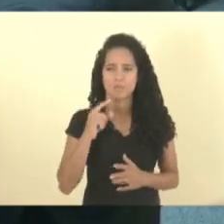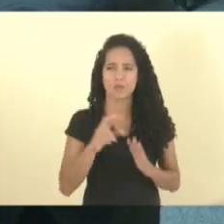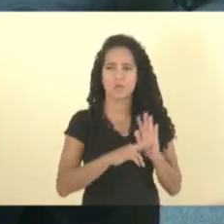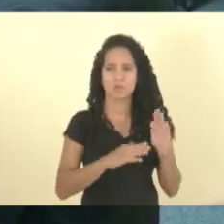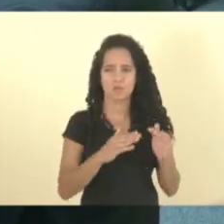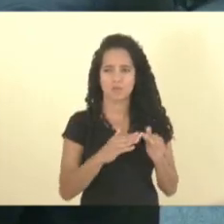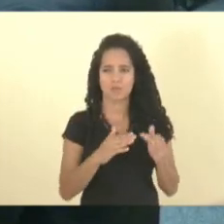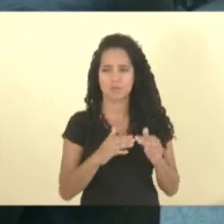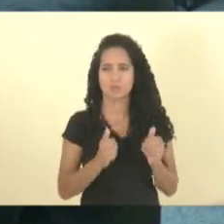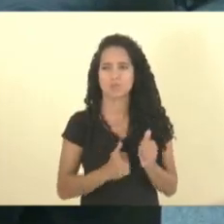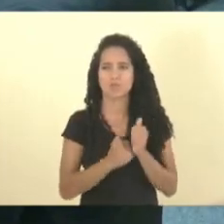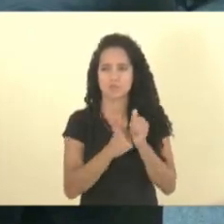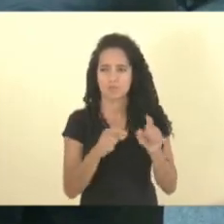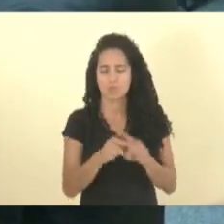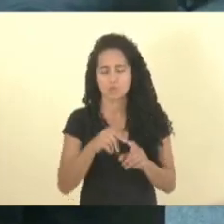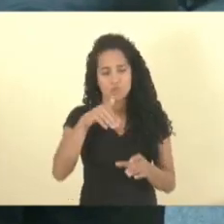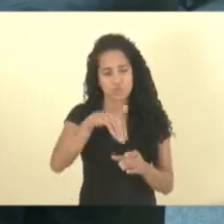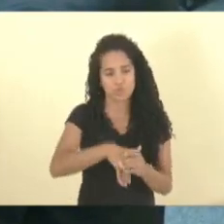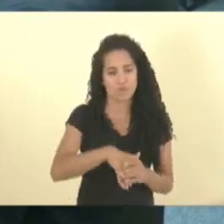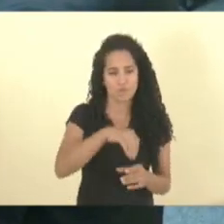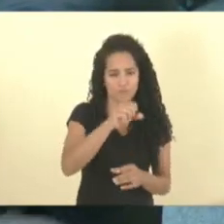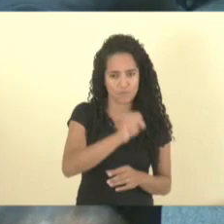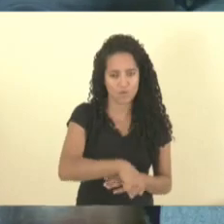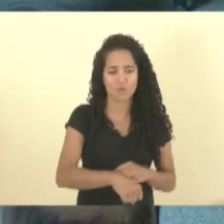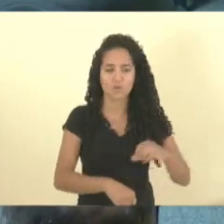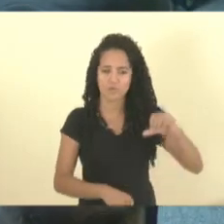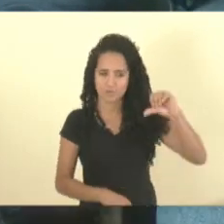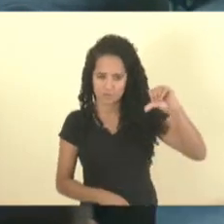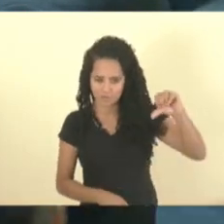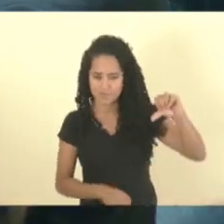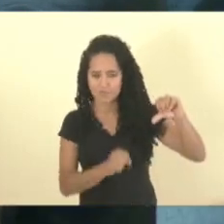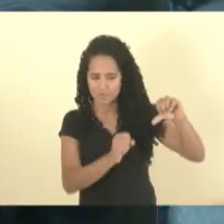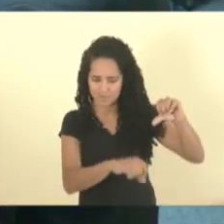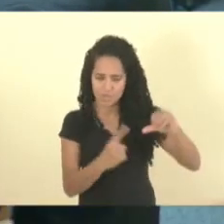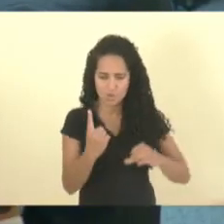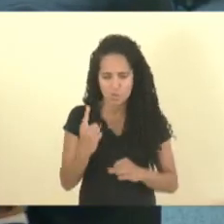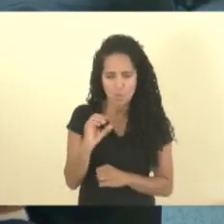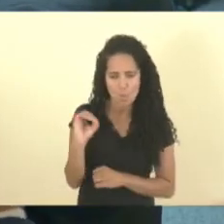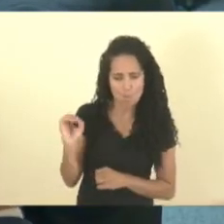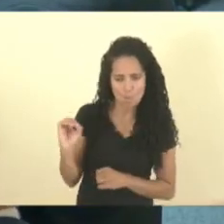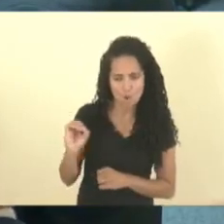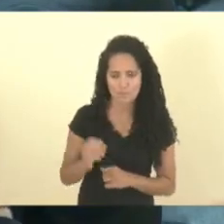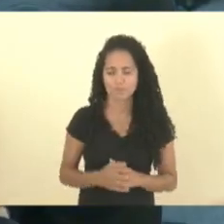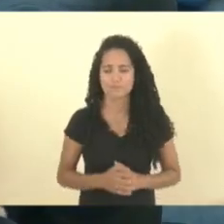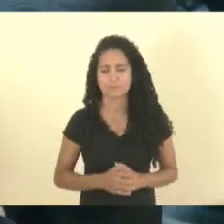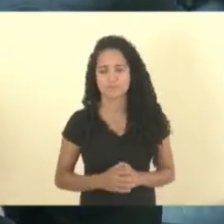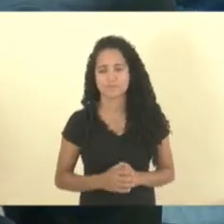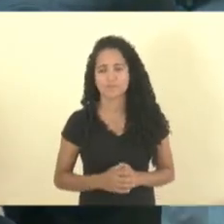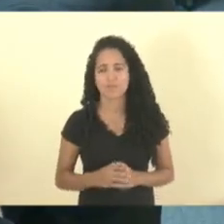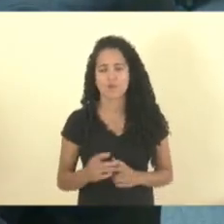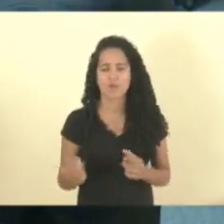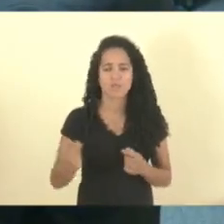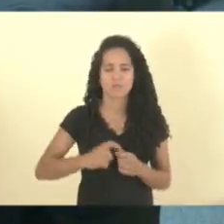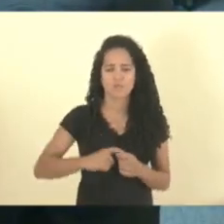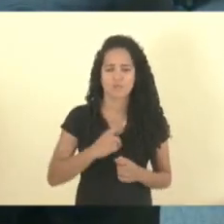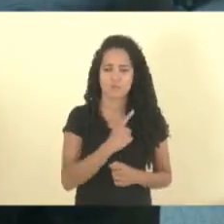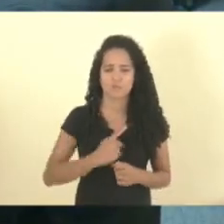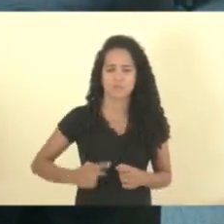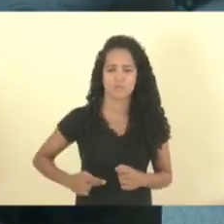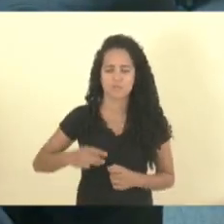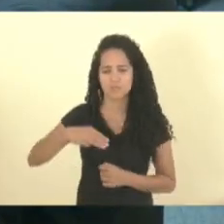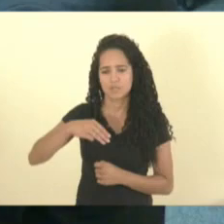relator. Eu também acompanho o relator. 9 votos sim ou não. Aprovado nas 3 comissões. Devolvo a palavra ao presidente, deputado Marcelo, que está online.